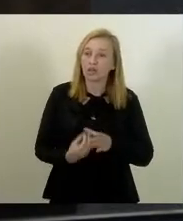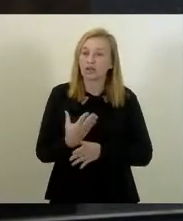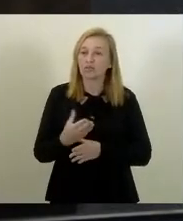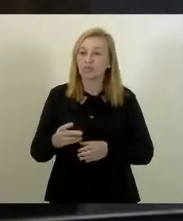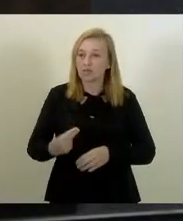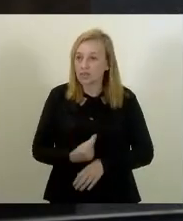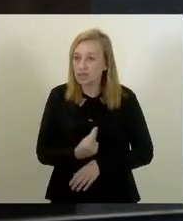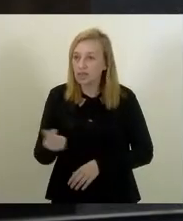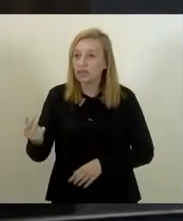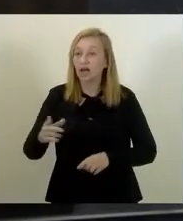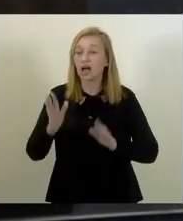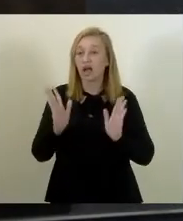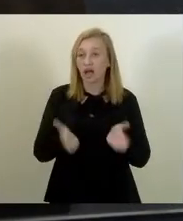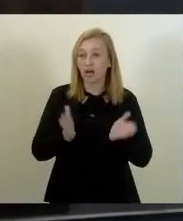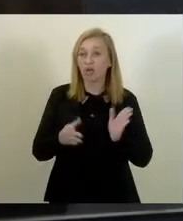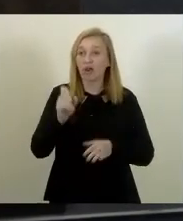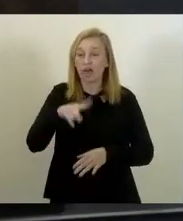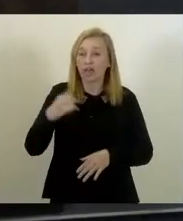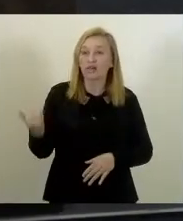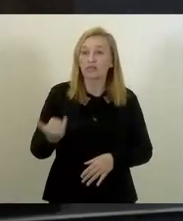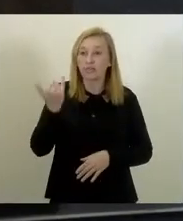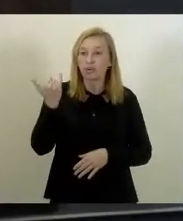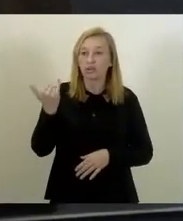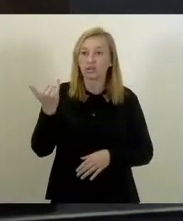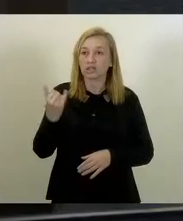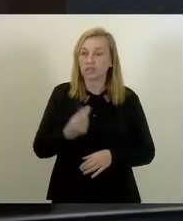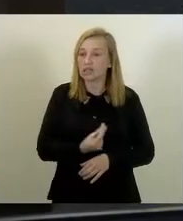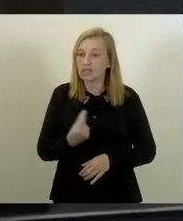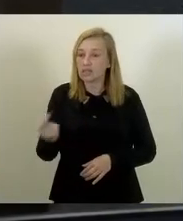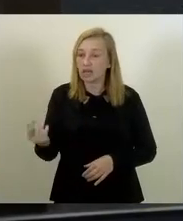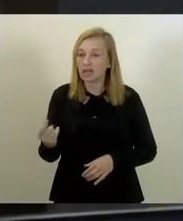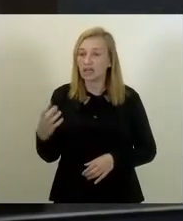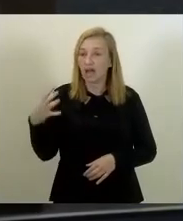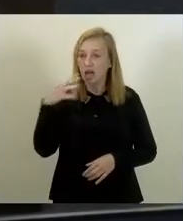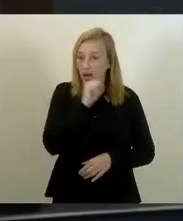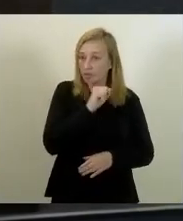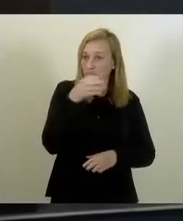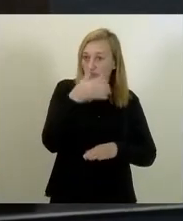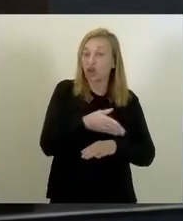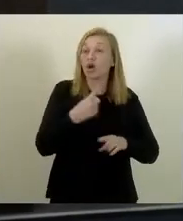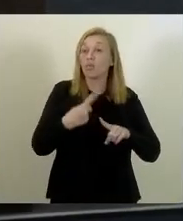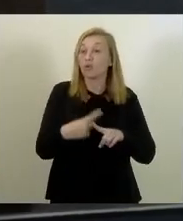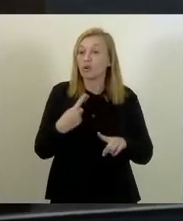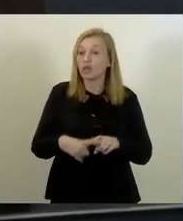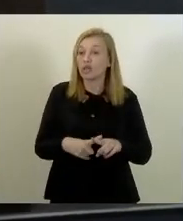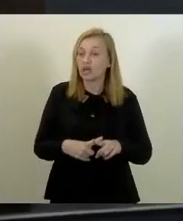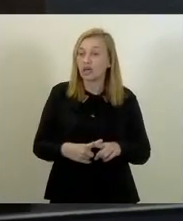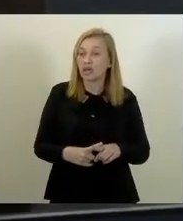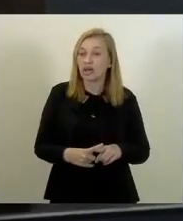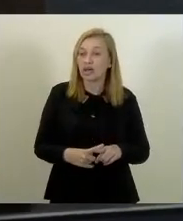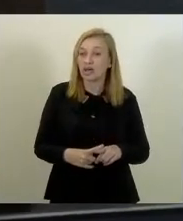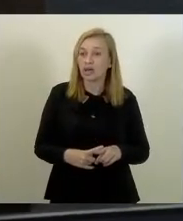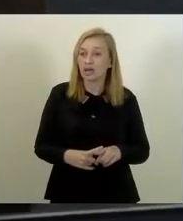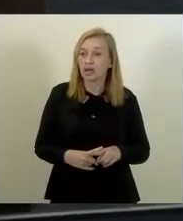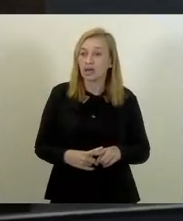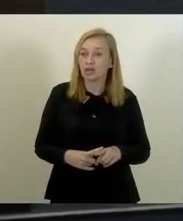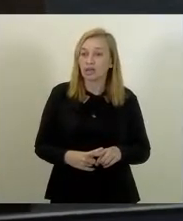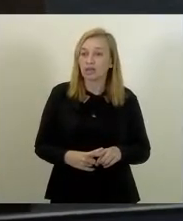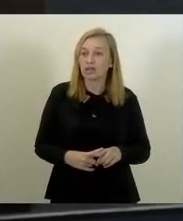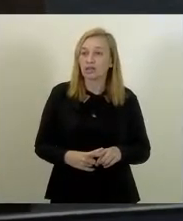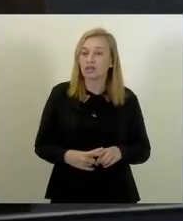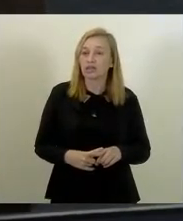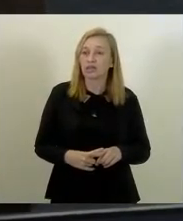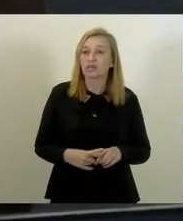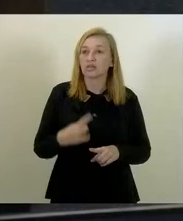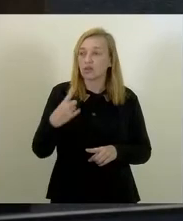saída. Agora, é importante que essa saída venha logo, porque, embora assista a razão ao